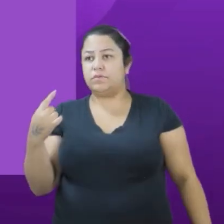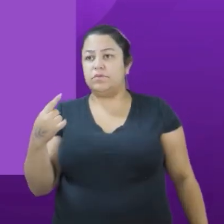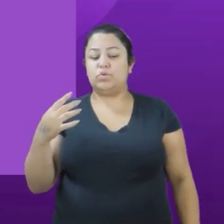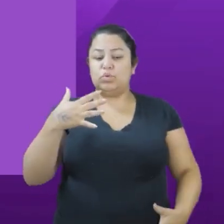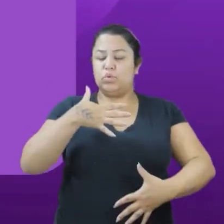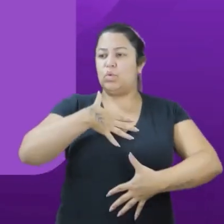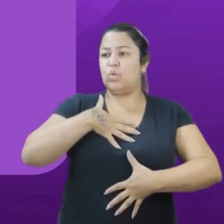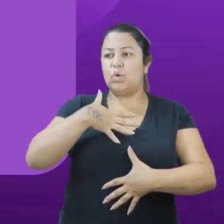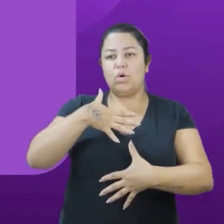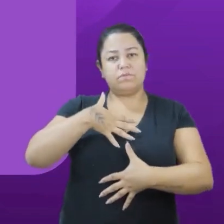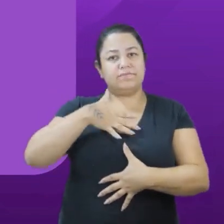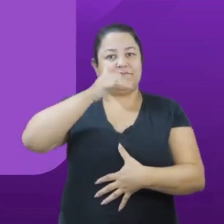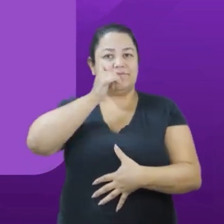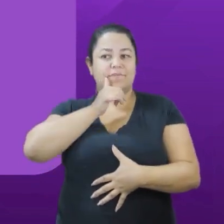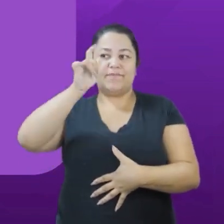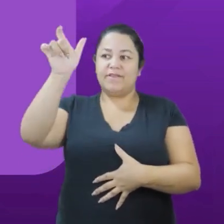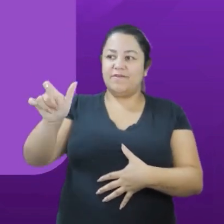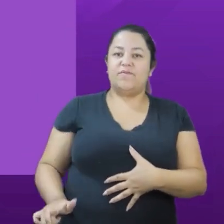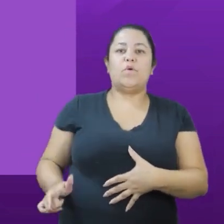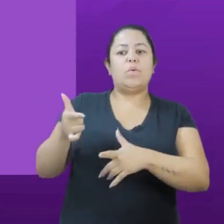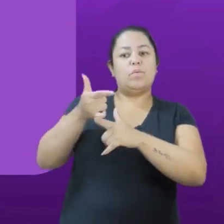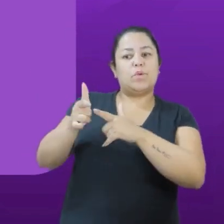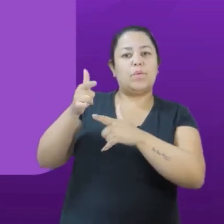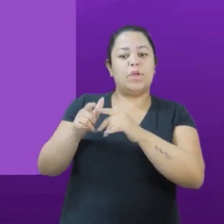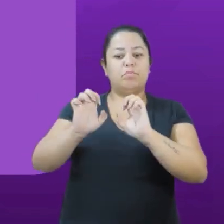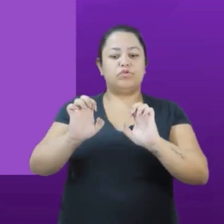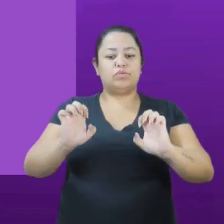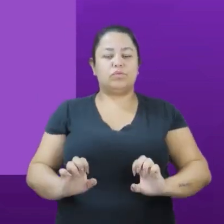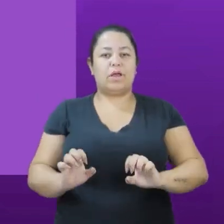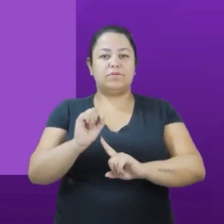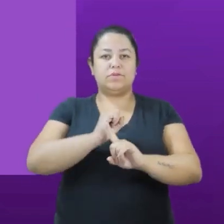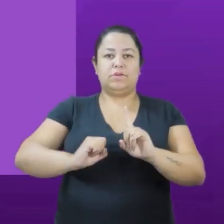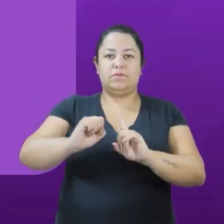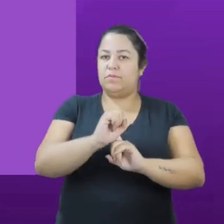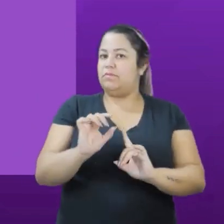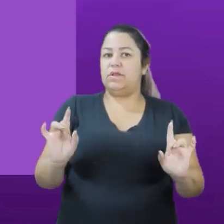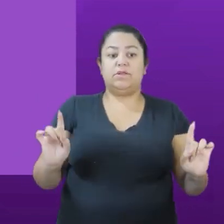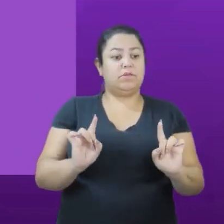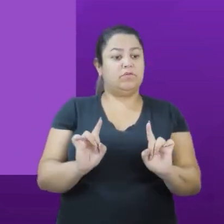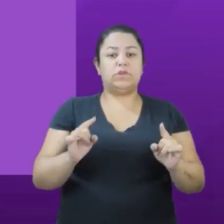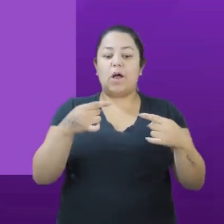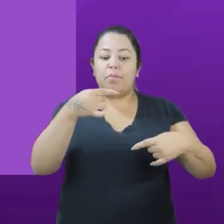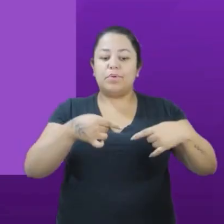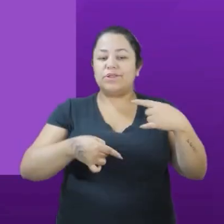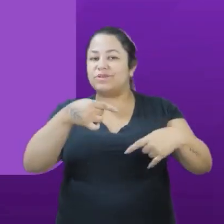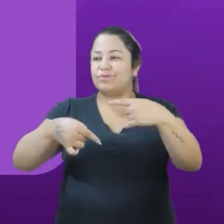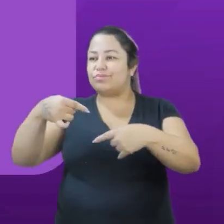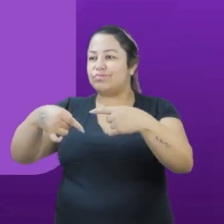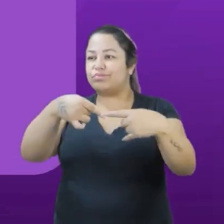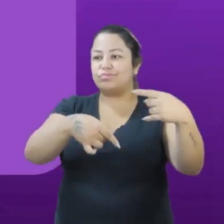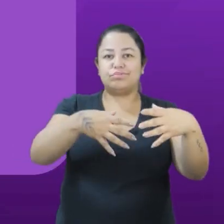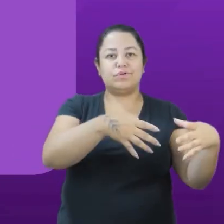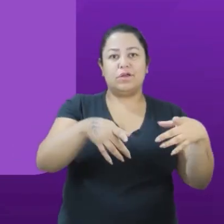corpo feminino, a gente olha que é um problema estrutural para a sociedade, que cabe não só a política pública debater, ela